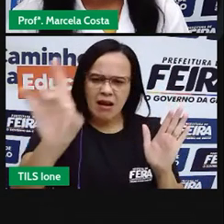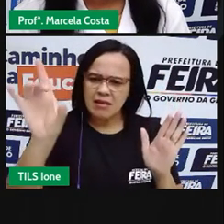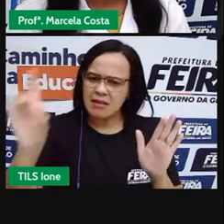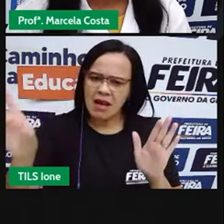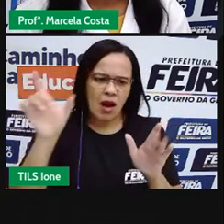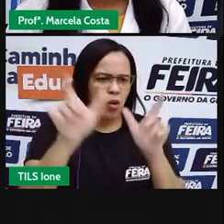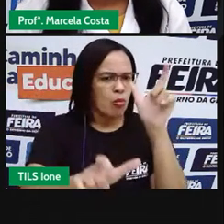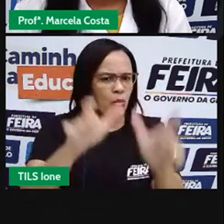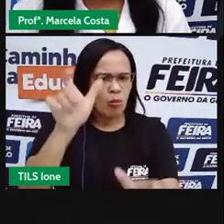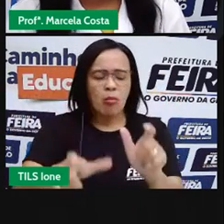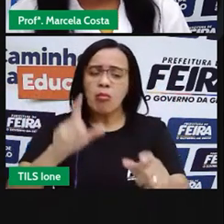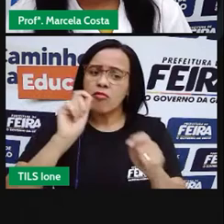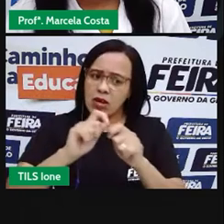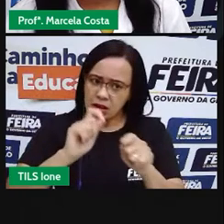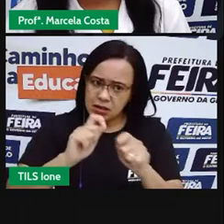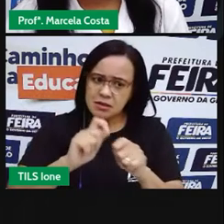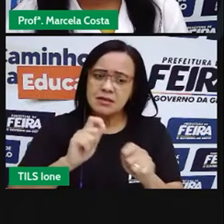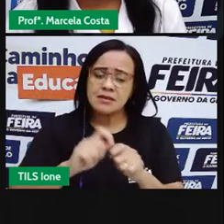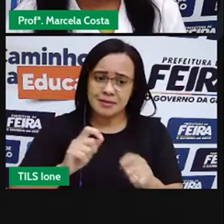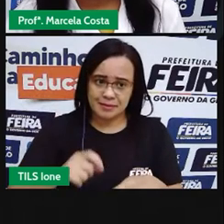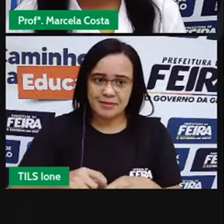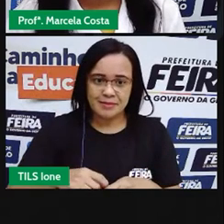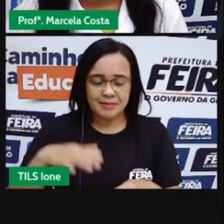como por exemplo